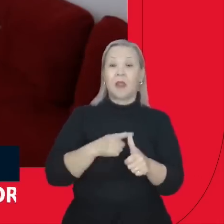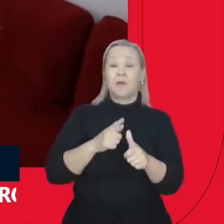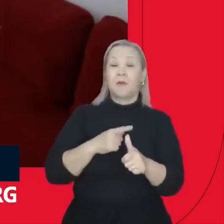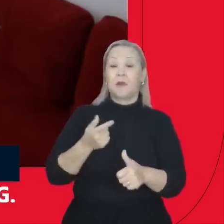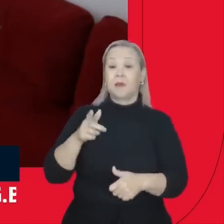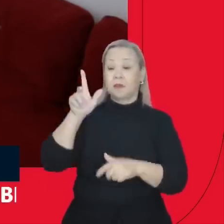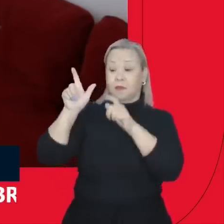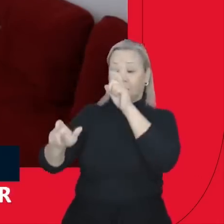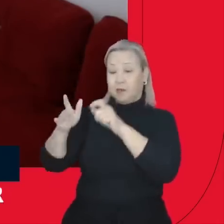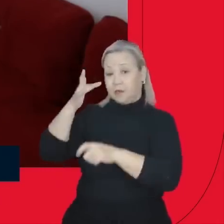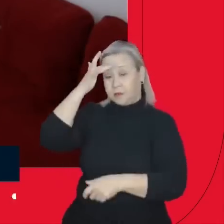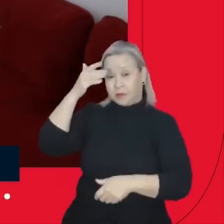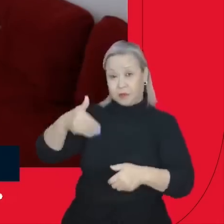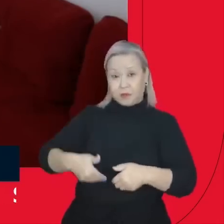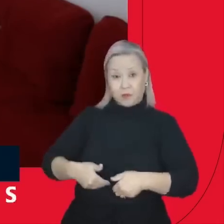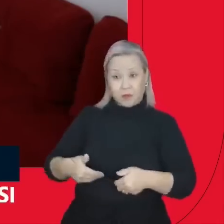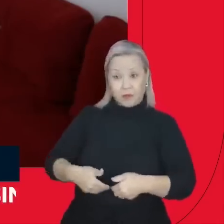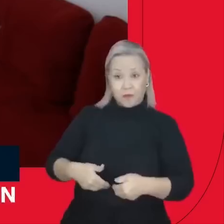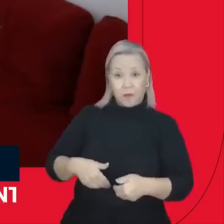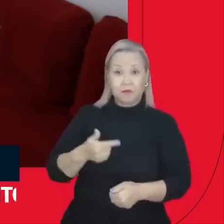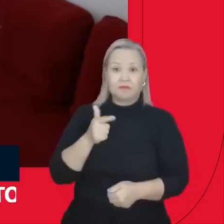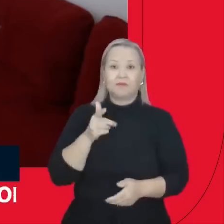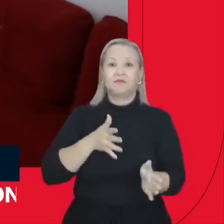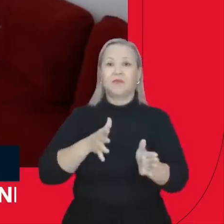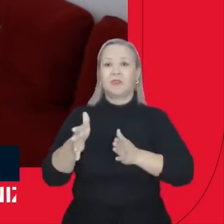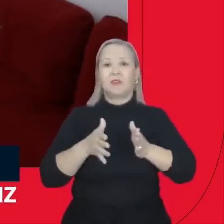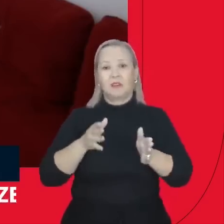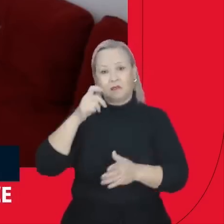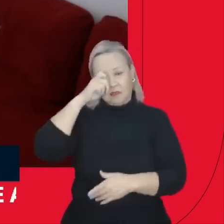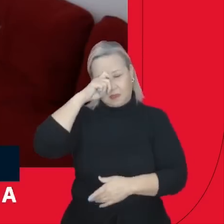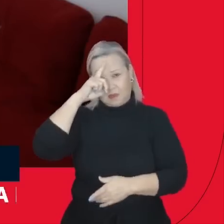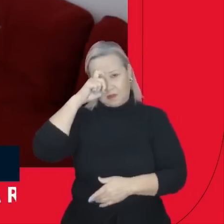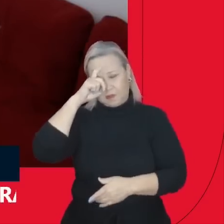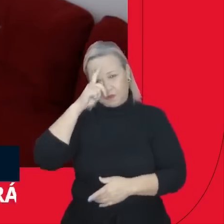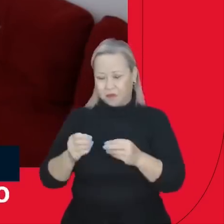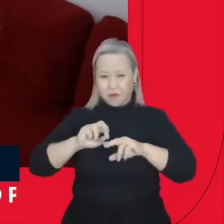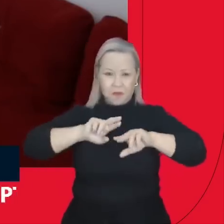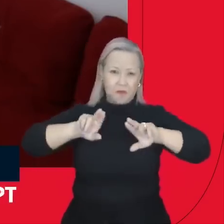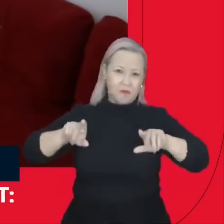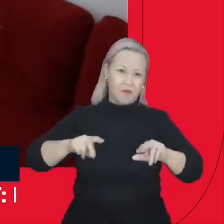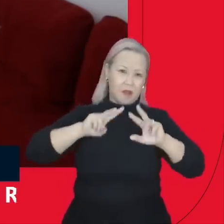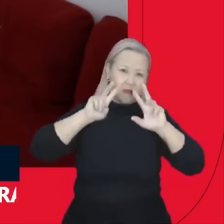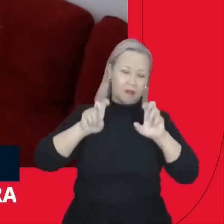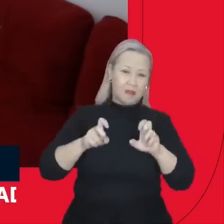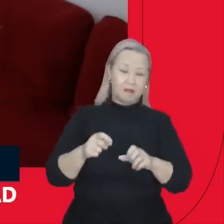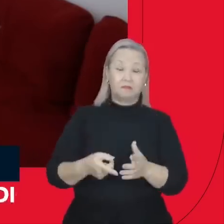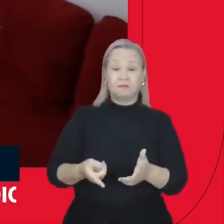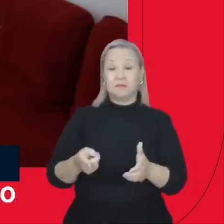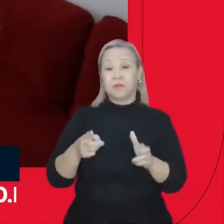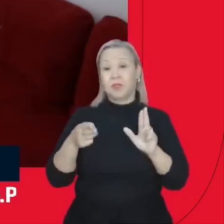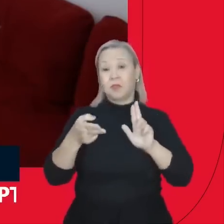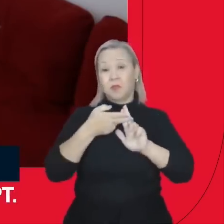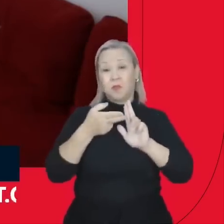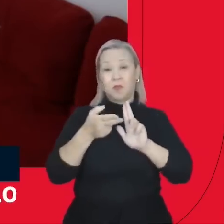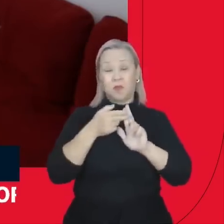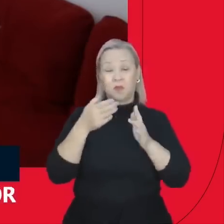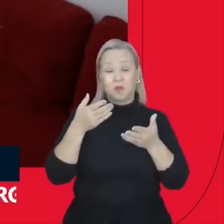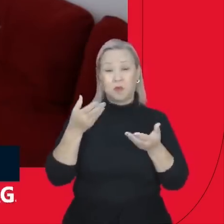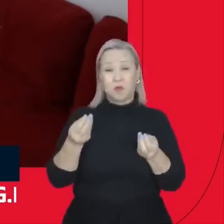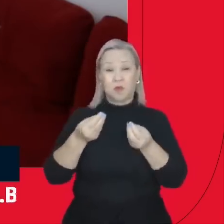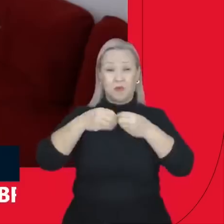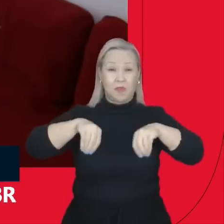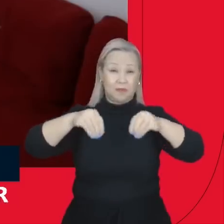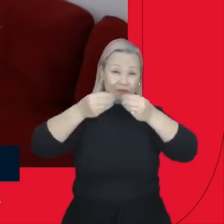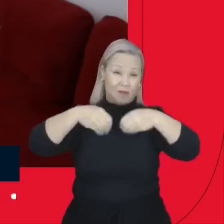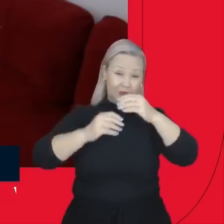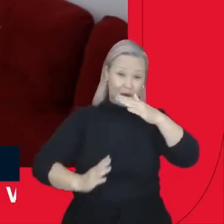passam fome nem acesso ao hospital têm, em muitos dos casos, a maioria dos casos, uma vez que o SUS foi completamente desmantelado pelo teto de